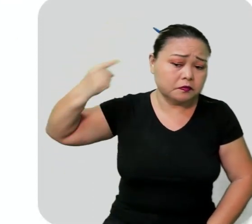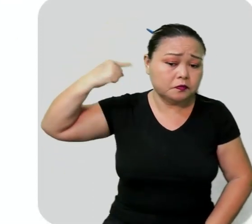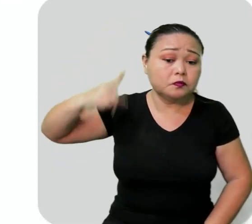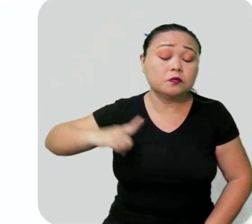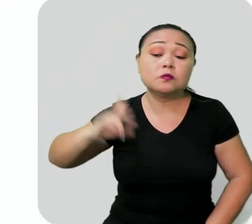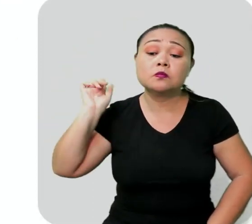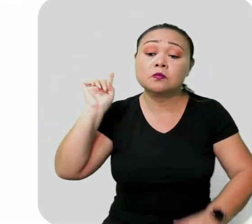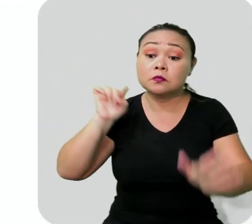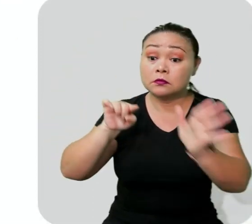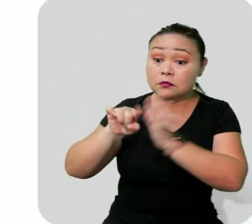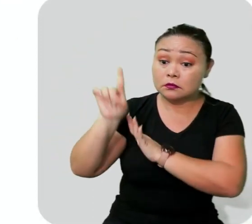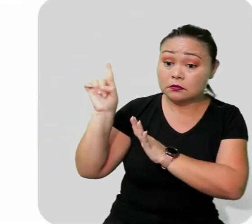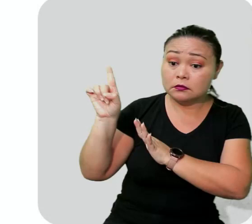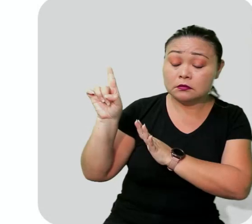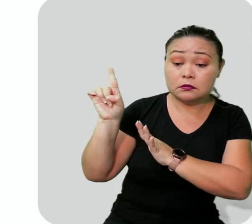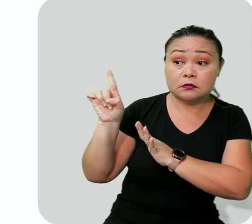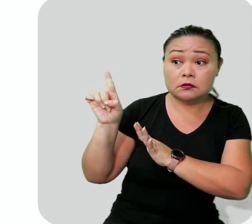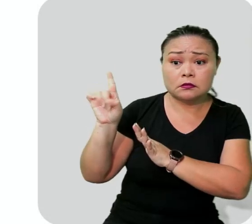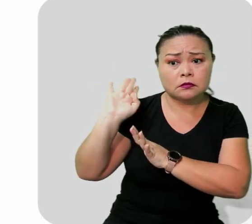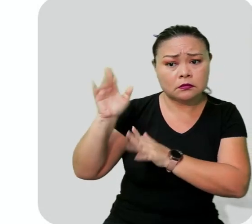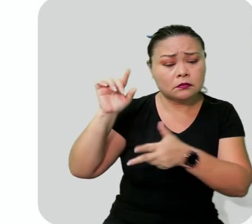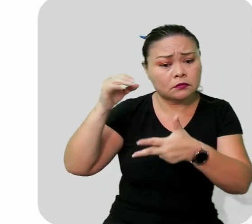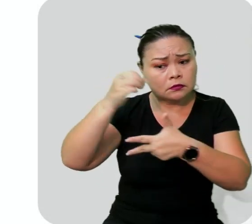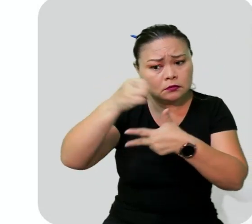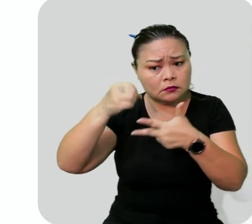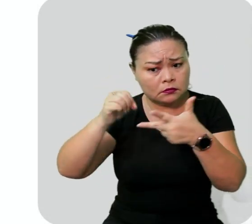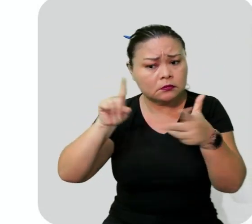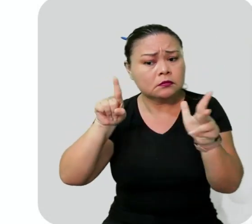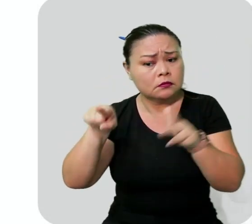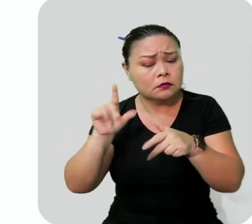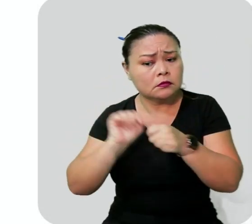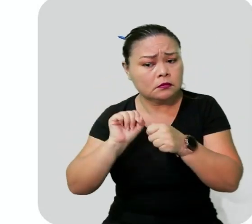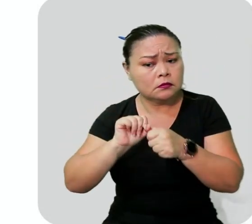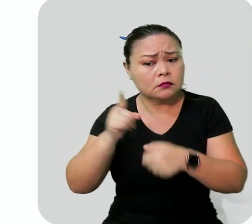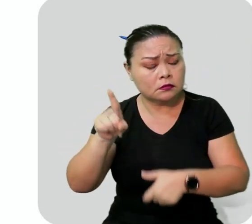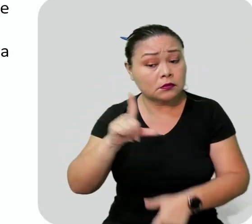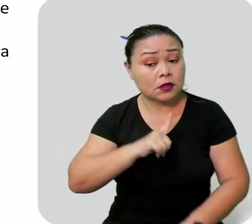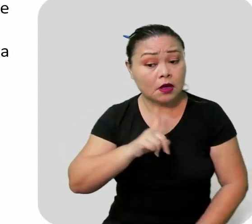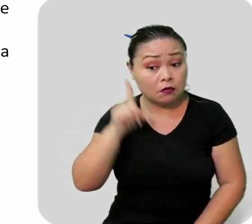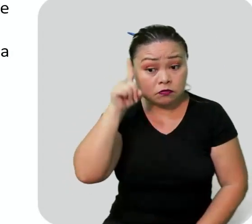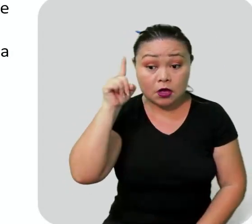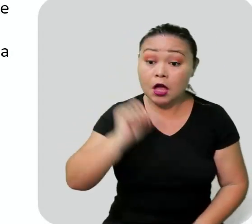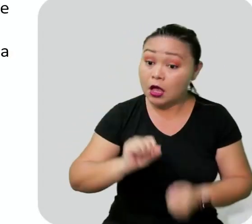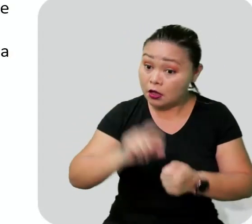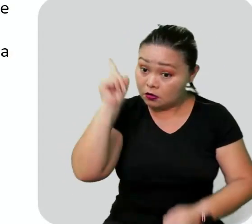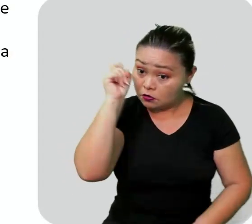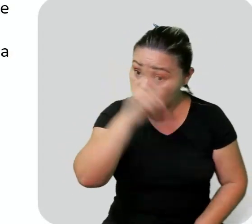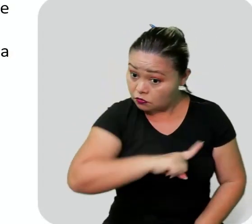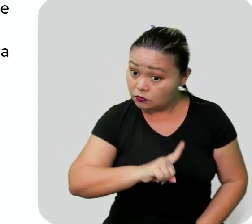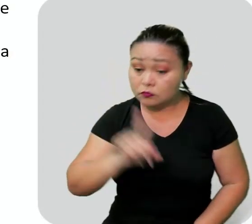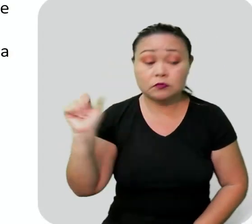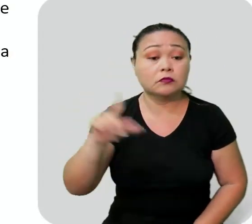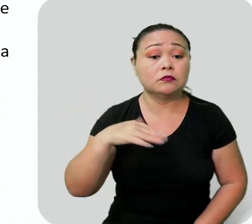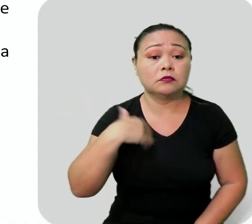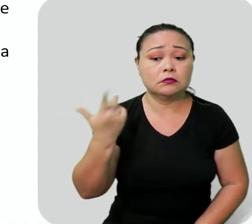questão. Eita, essa é a questão do Enem. Essa daqui é faca na caveira, hein? Vamos lá para ela.